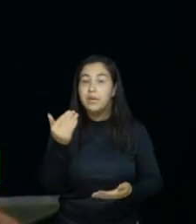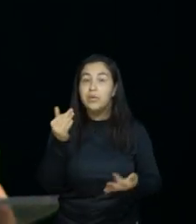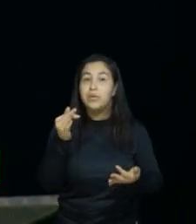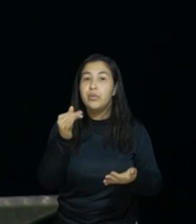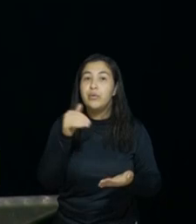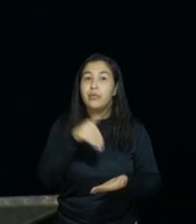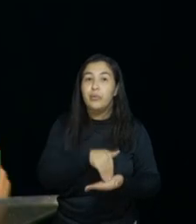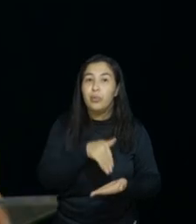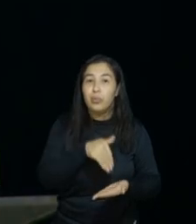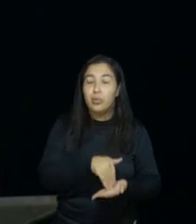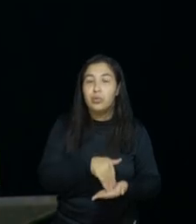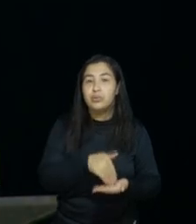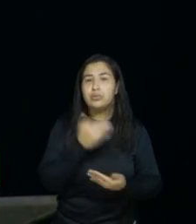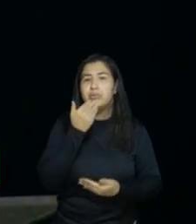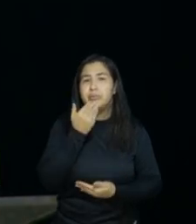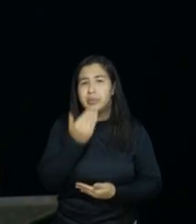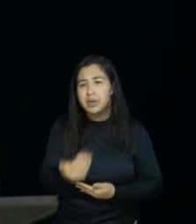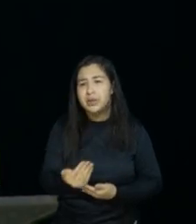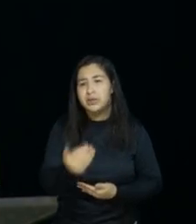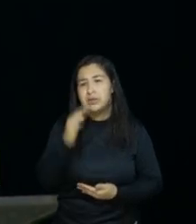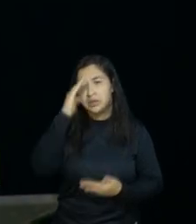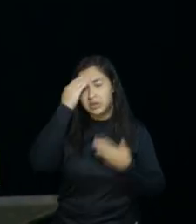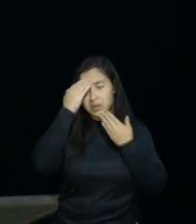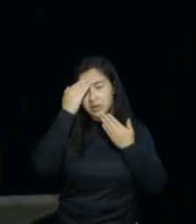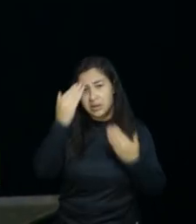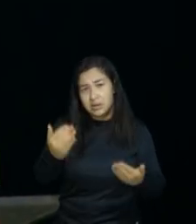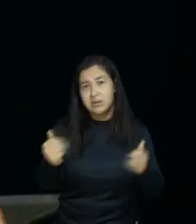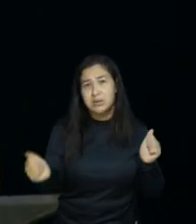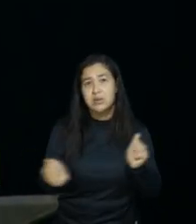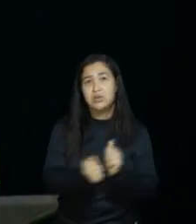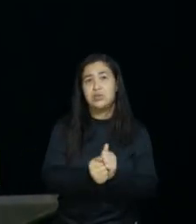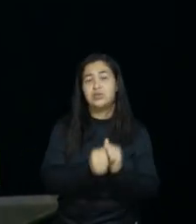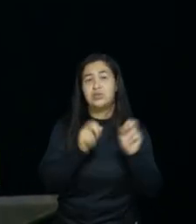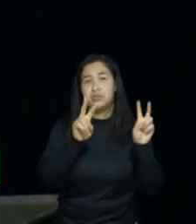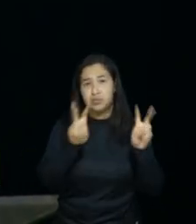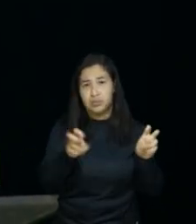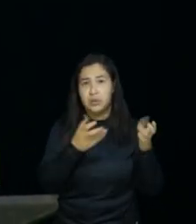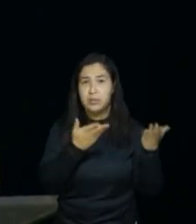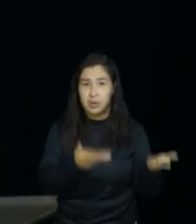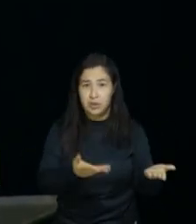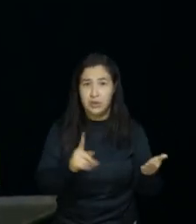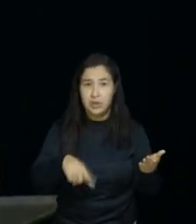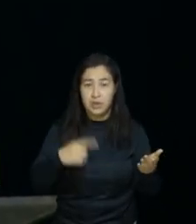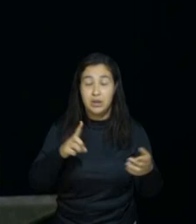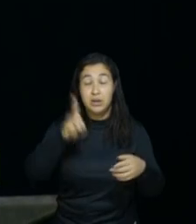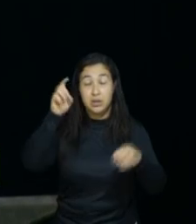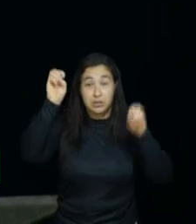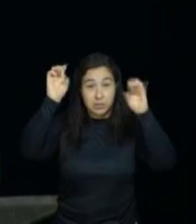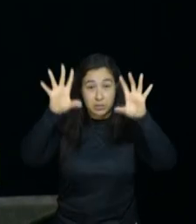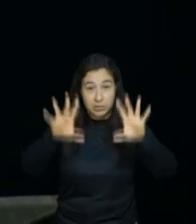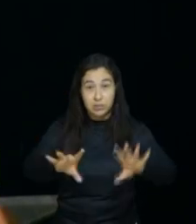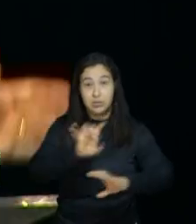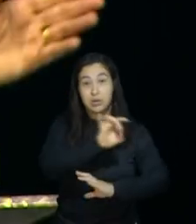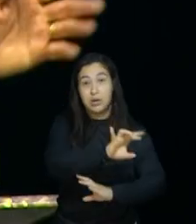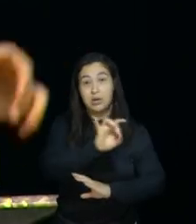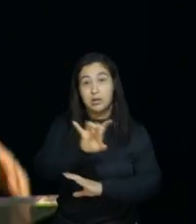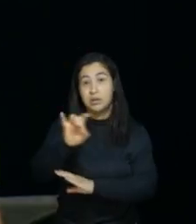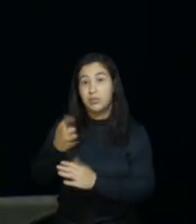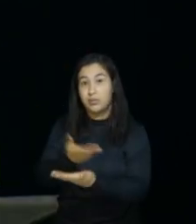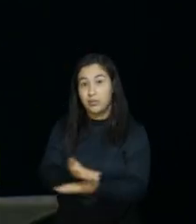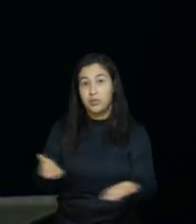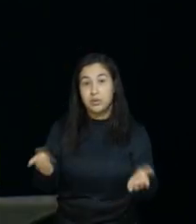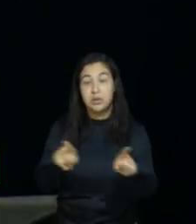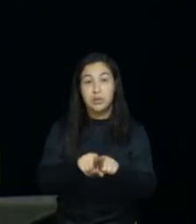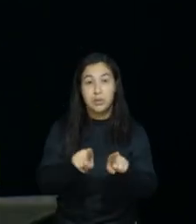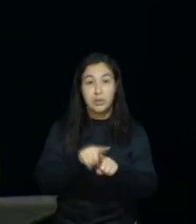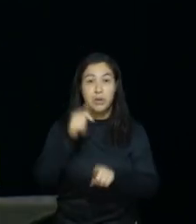agradecer, mas pedir que estejam junto conosco nessa causa. É fundamental. Que Deus abençoe a cada um dos deputados, deputada